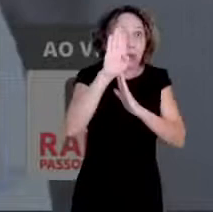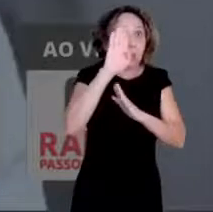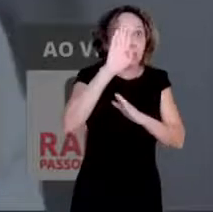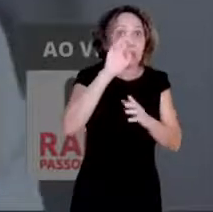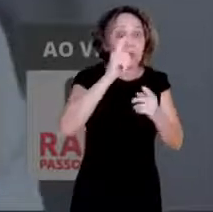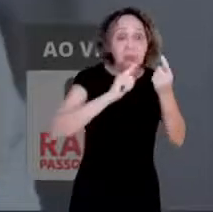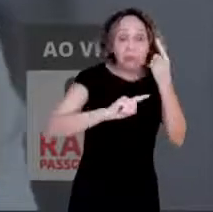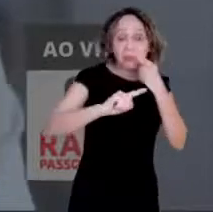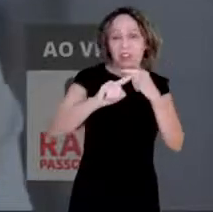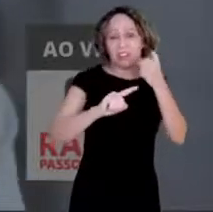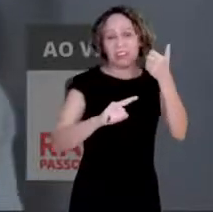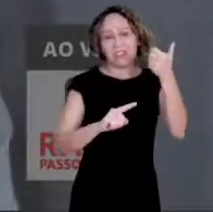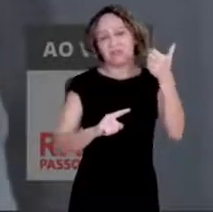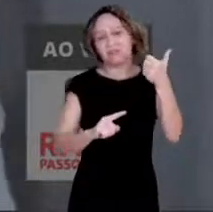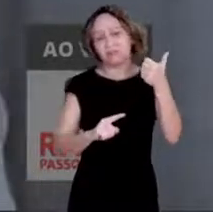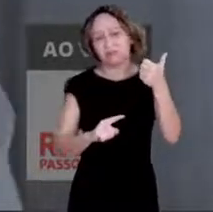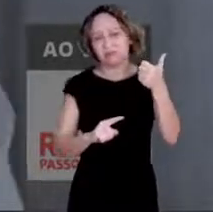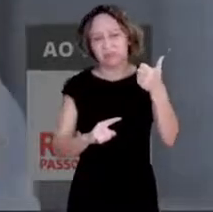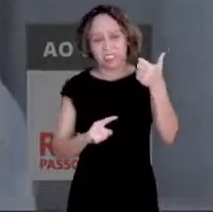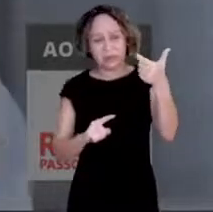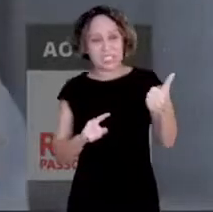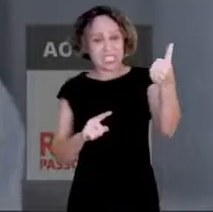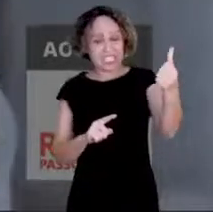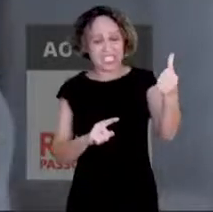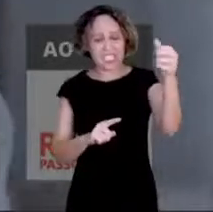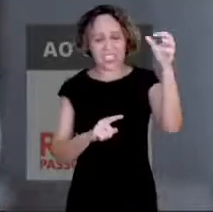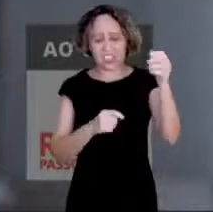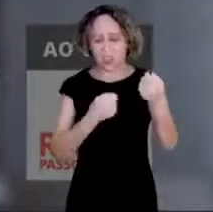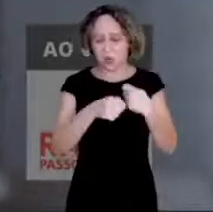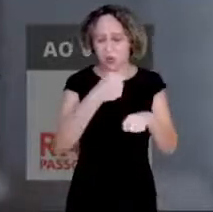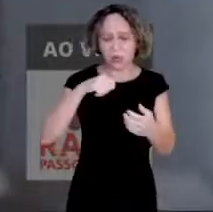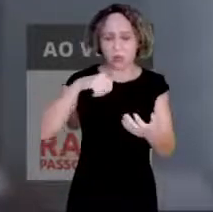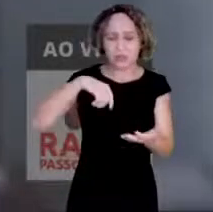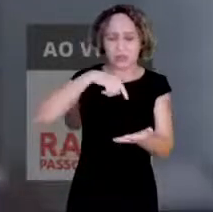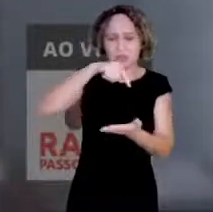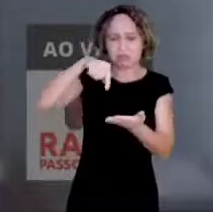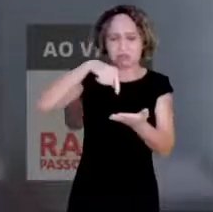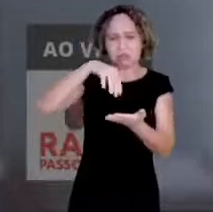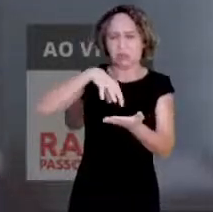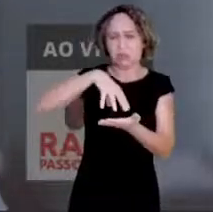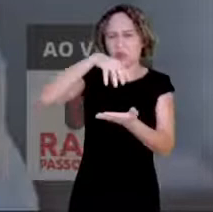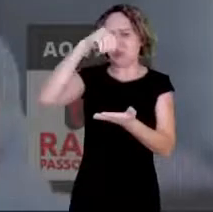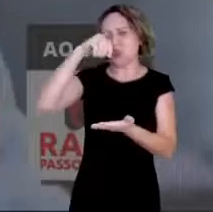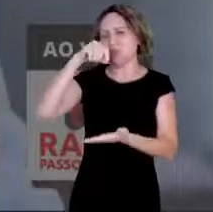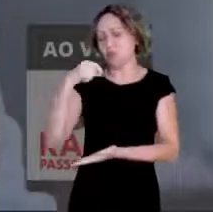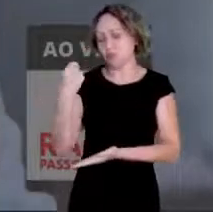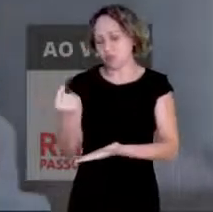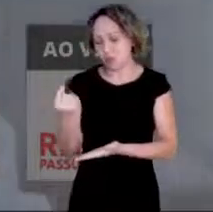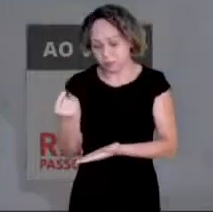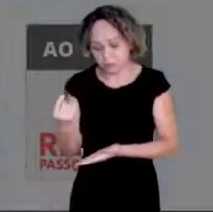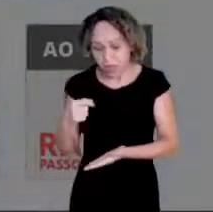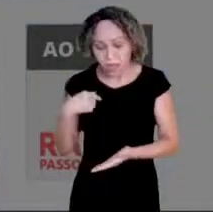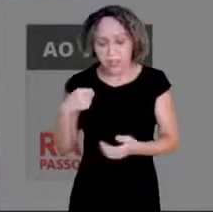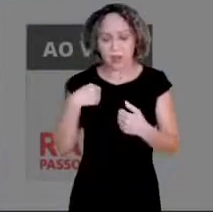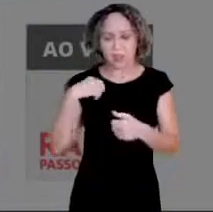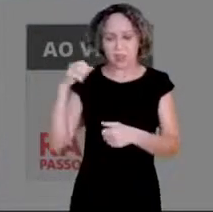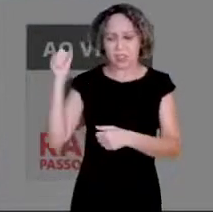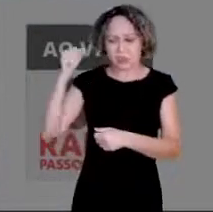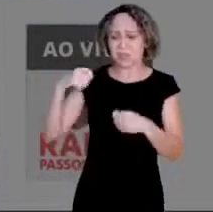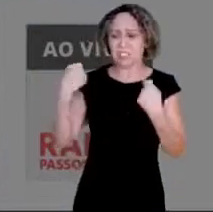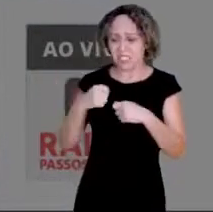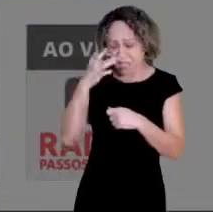entre municípios, estado e federação para que a gente possa construir o país dos nossos sonhos. Presidente, se